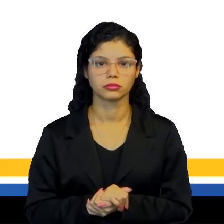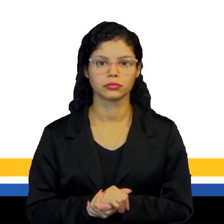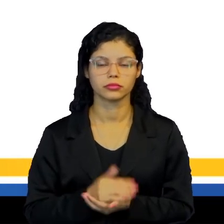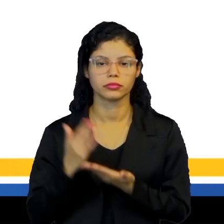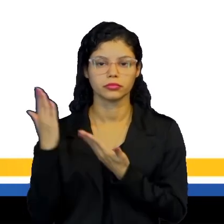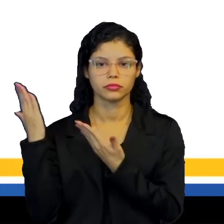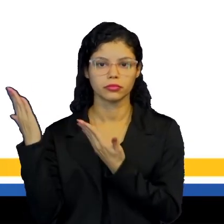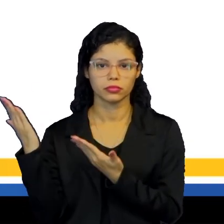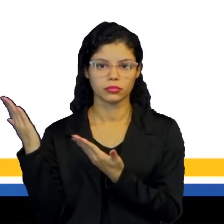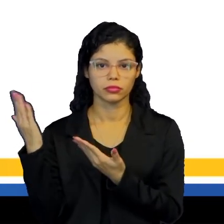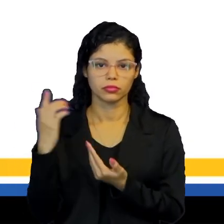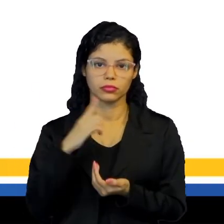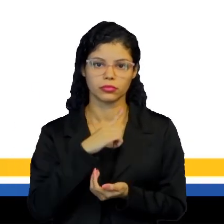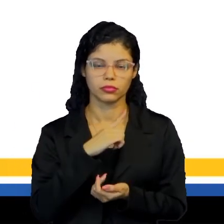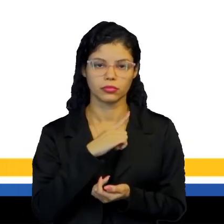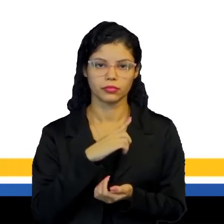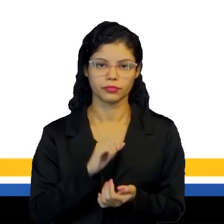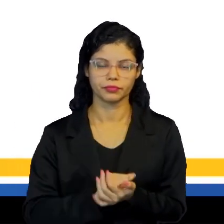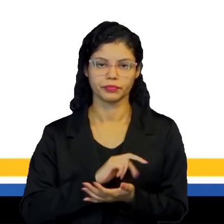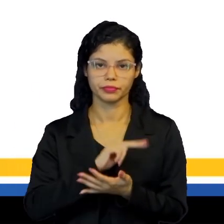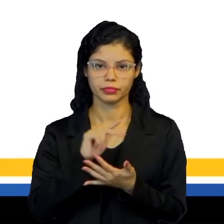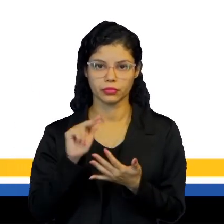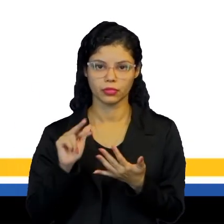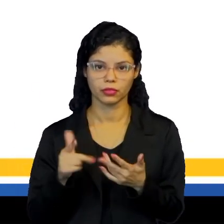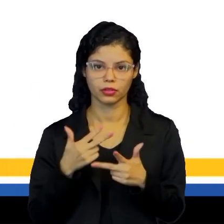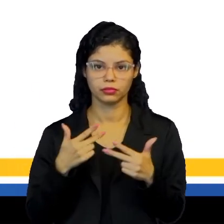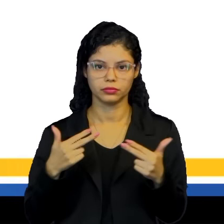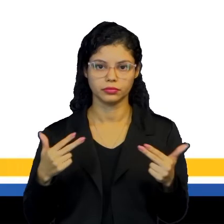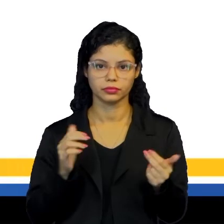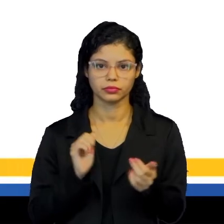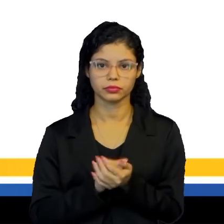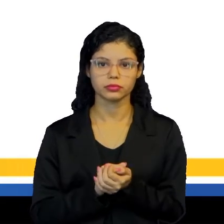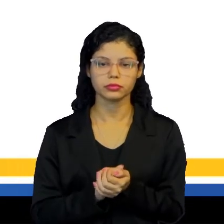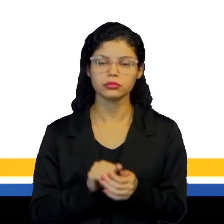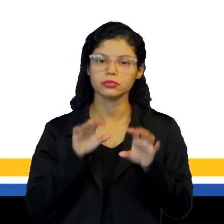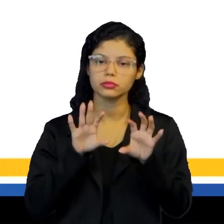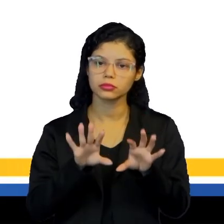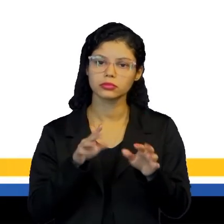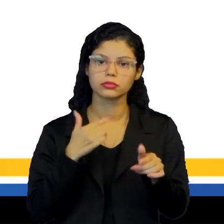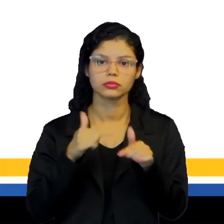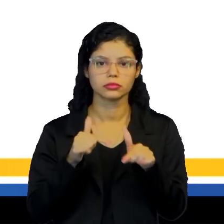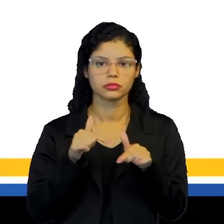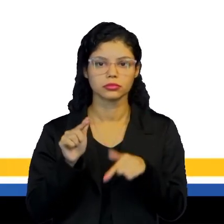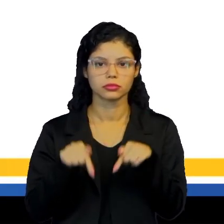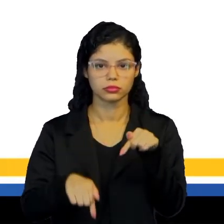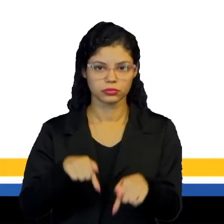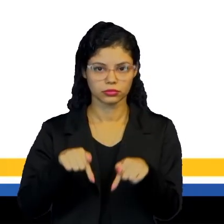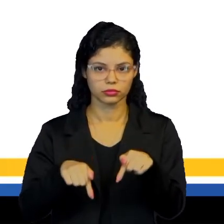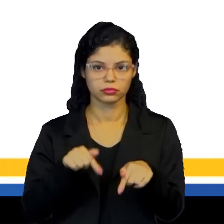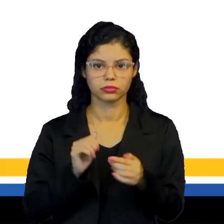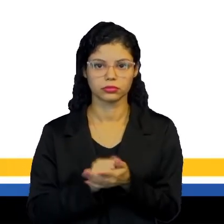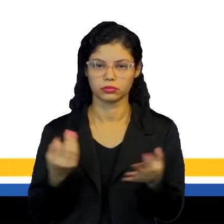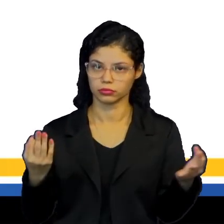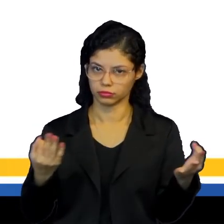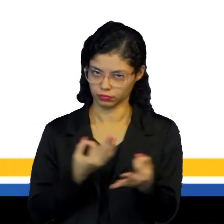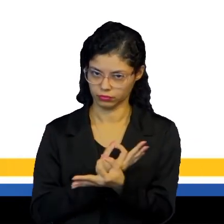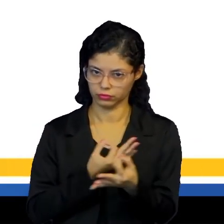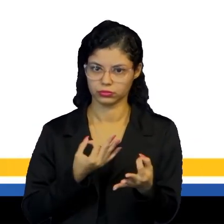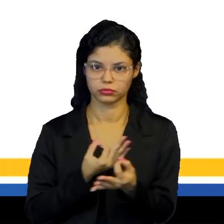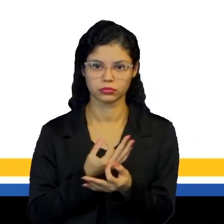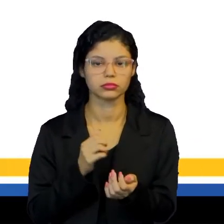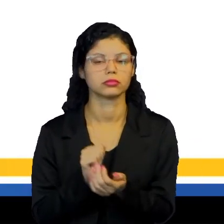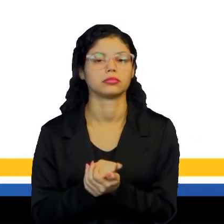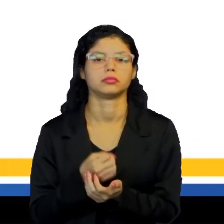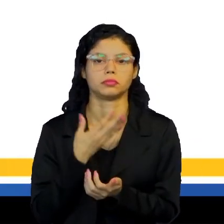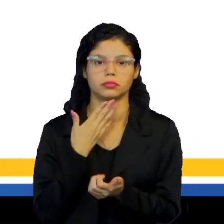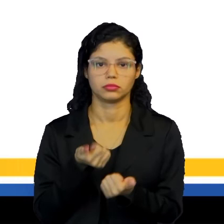for trabalhar aí, tem várias coisas. Para trabalhar isso aí, os químicos são de excelência. E